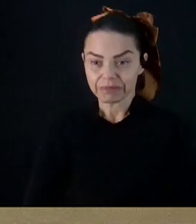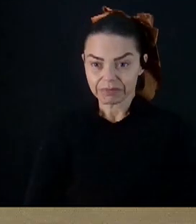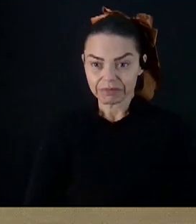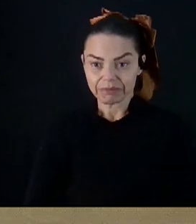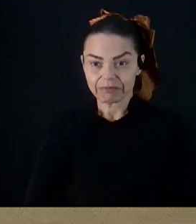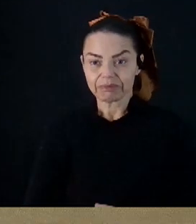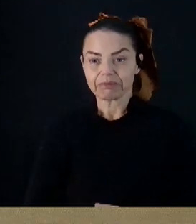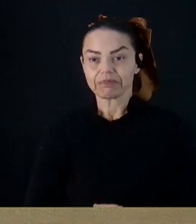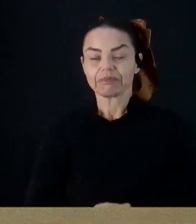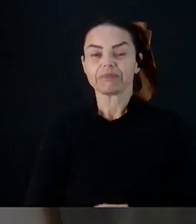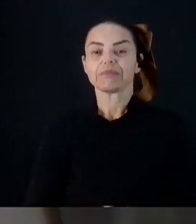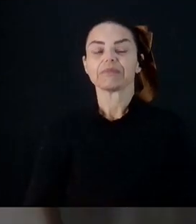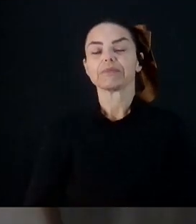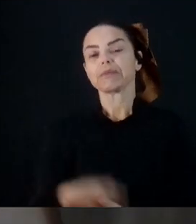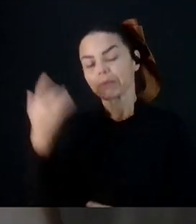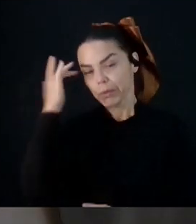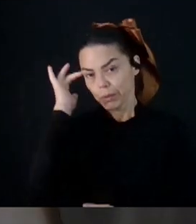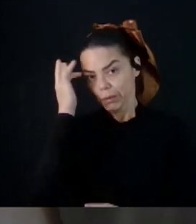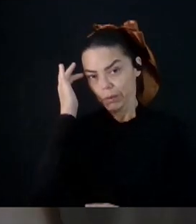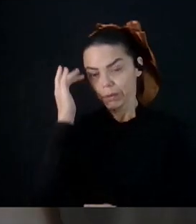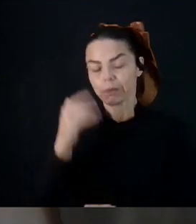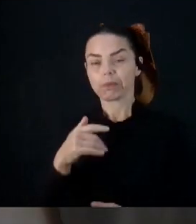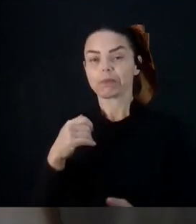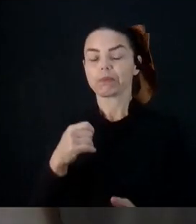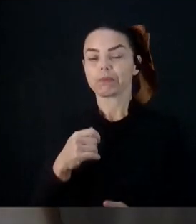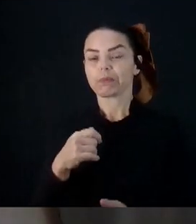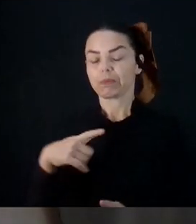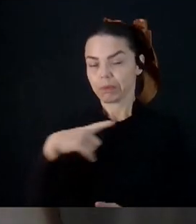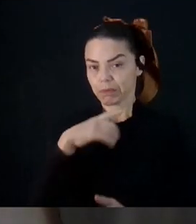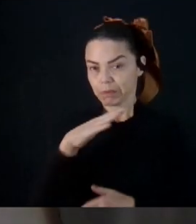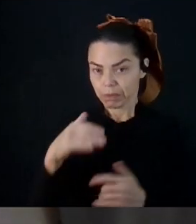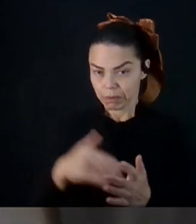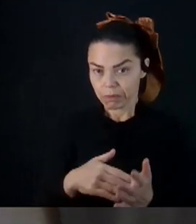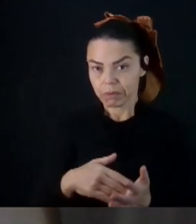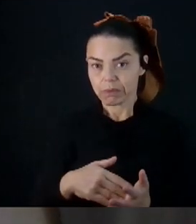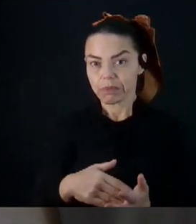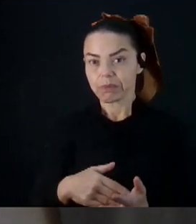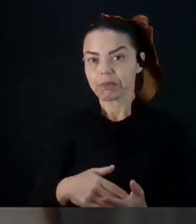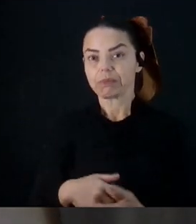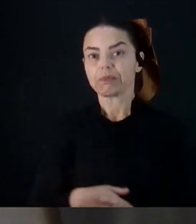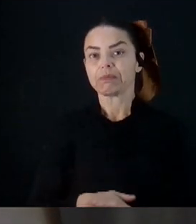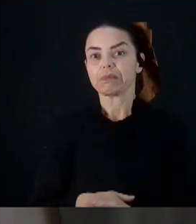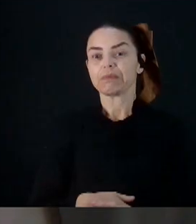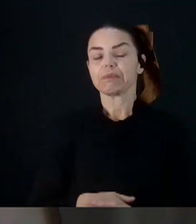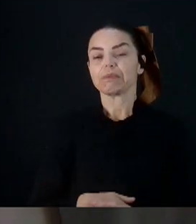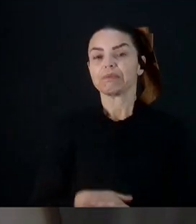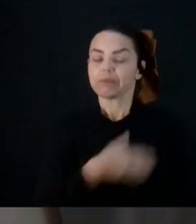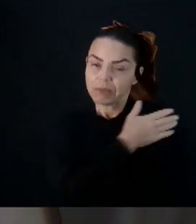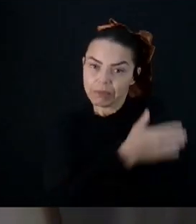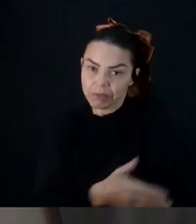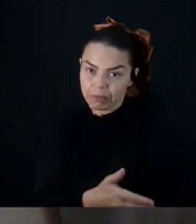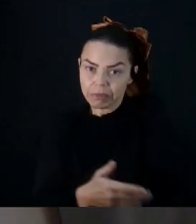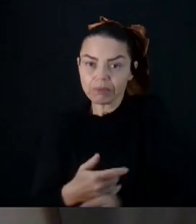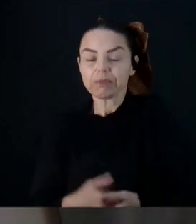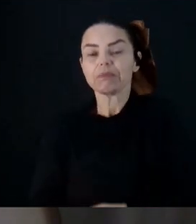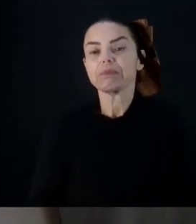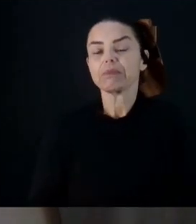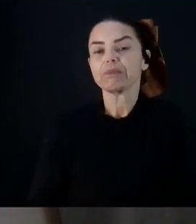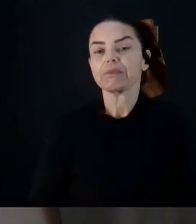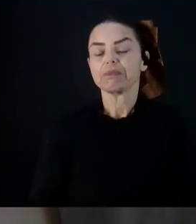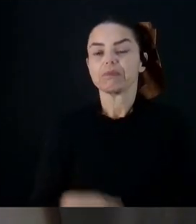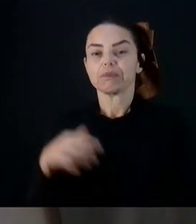Eu acho que tudo passa pela... A análise do comportamento nomeia como função. A função